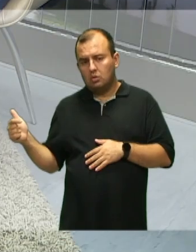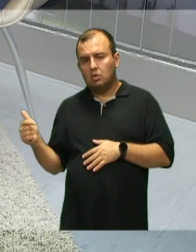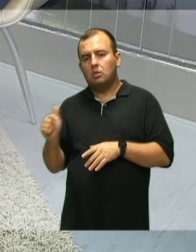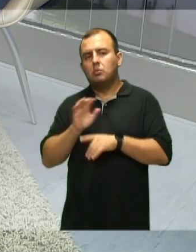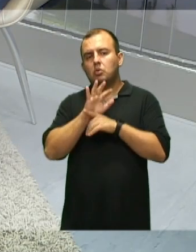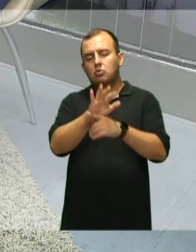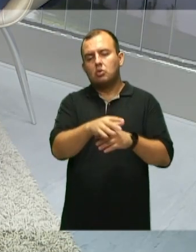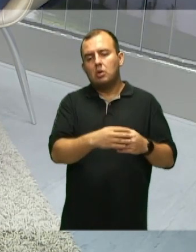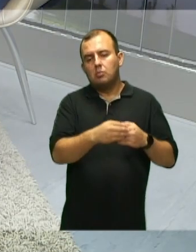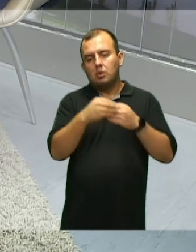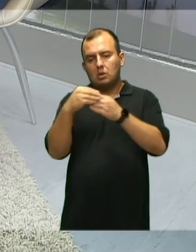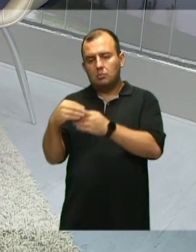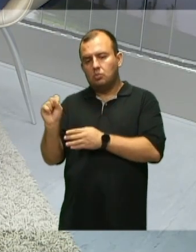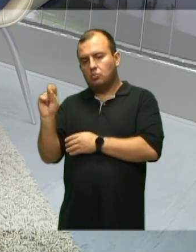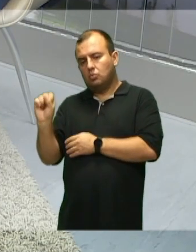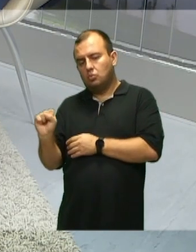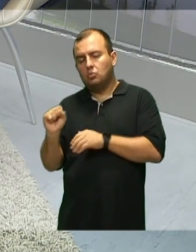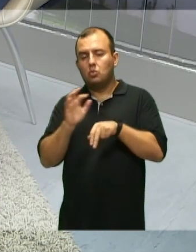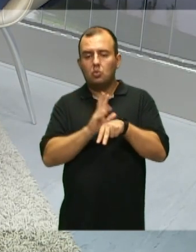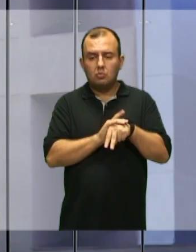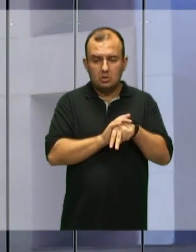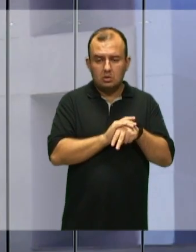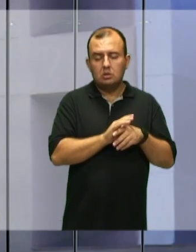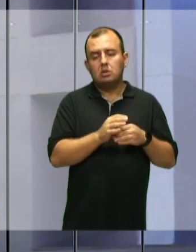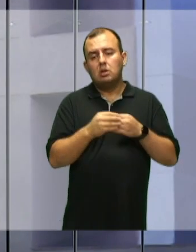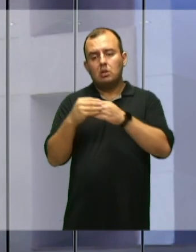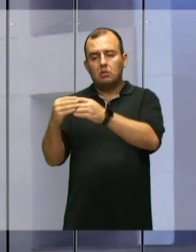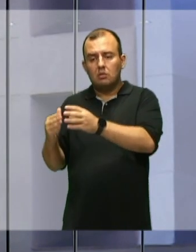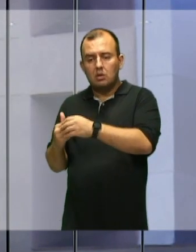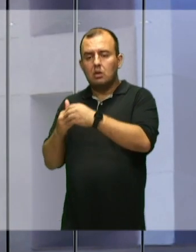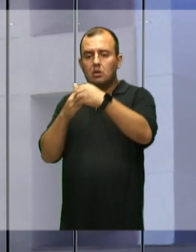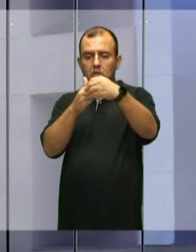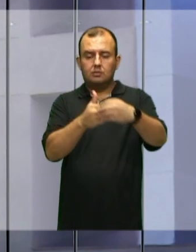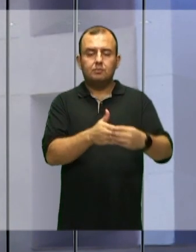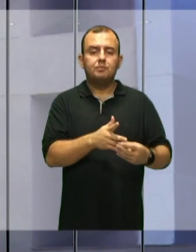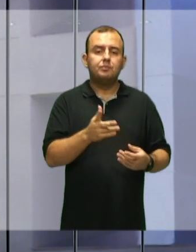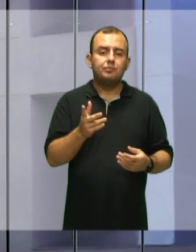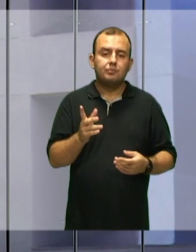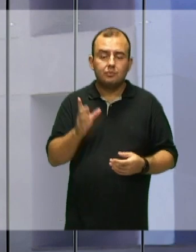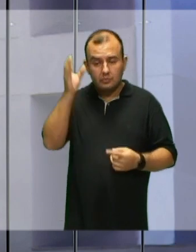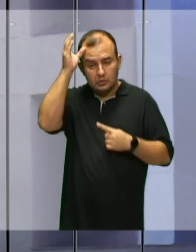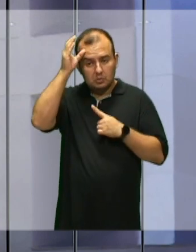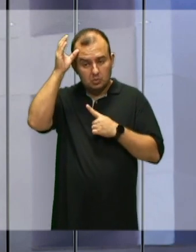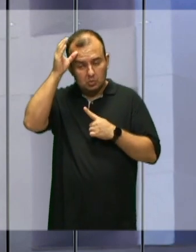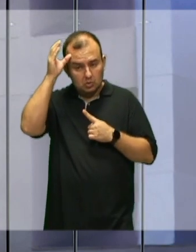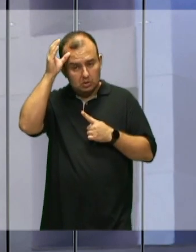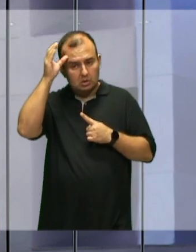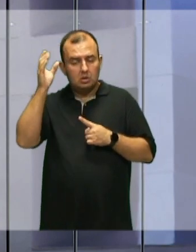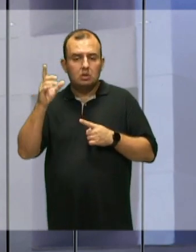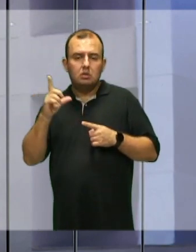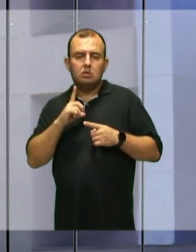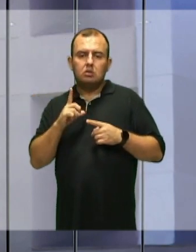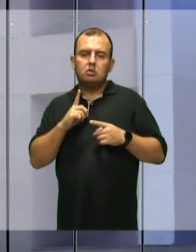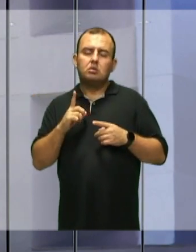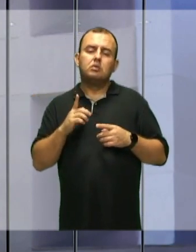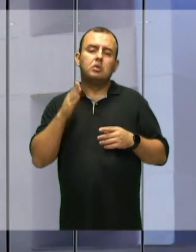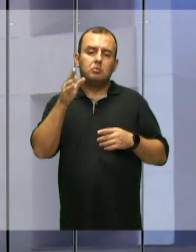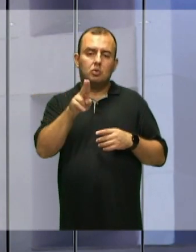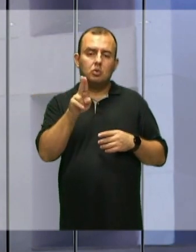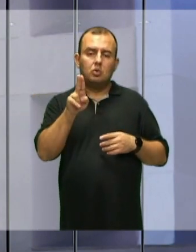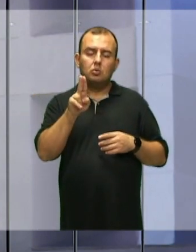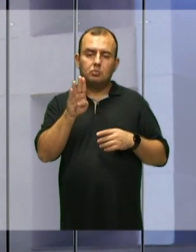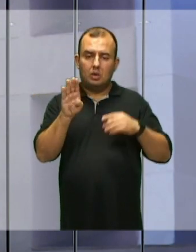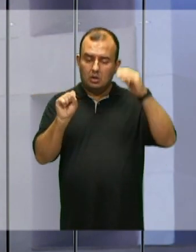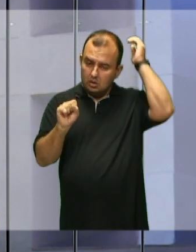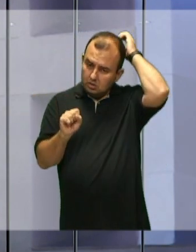para encaminhar o paciente Anes paraa comunidade terapêutica ele vai como eu falei uma questão de conscientização mas ele passa Anes malidade de saúde ele faz seus